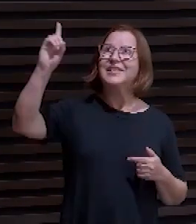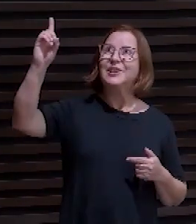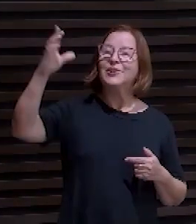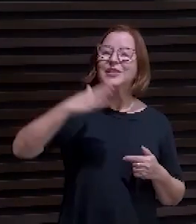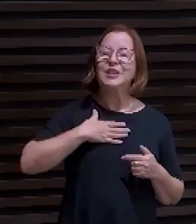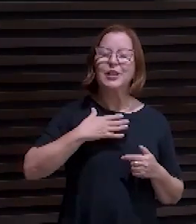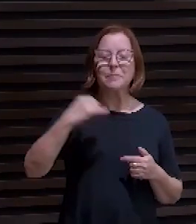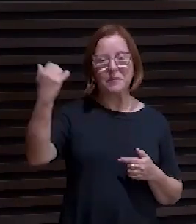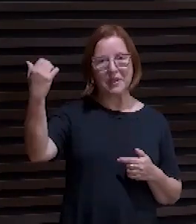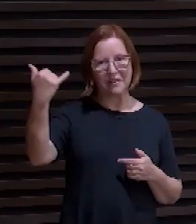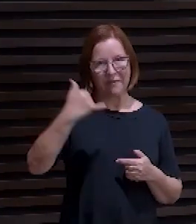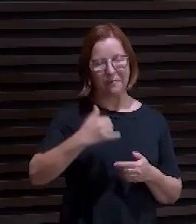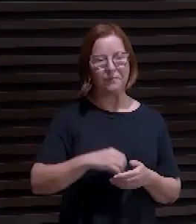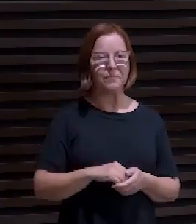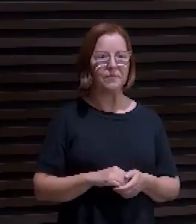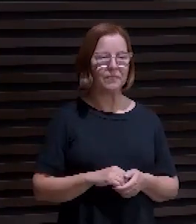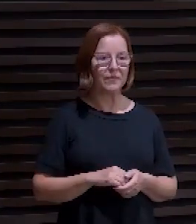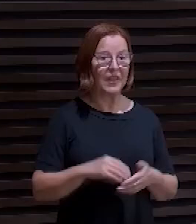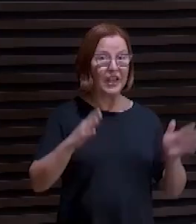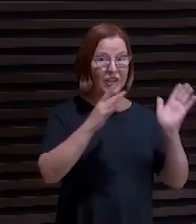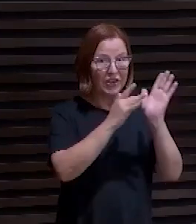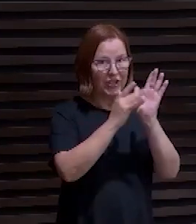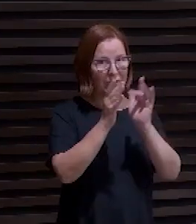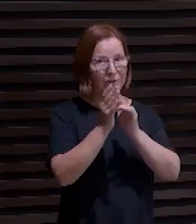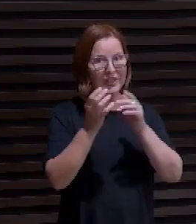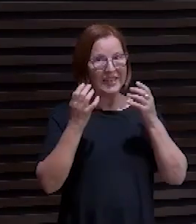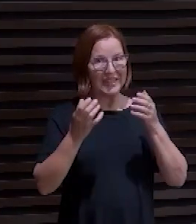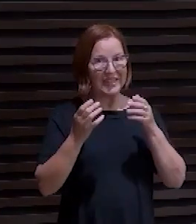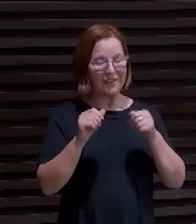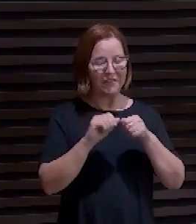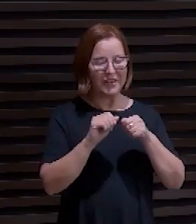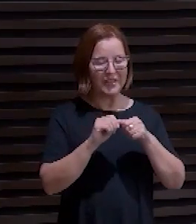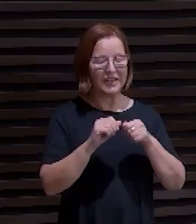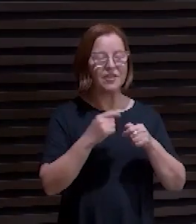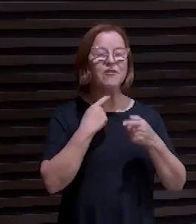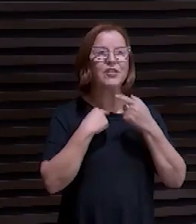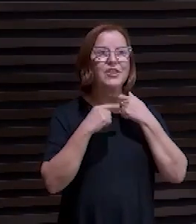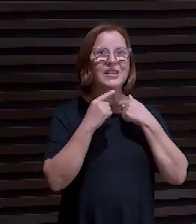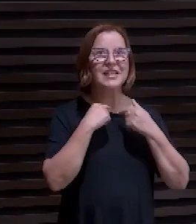O que Jesus queria era fazer a vontade do seu Pai.